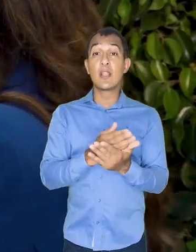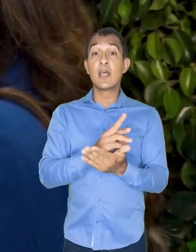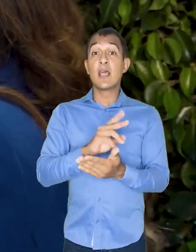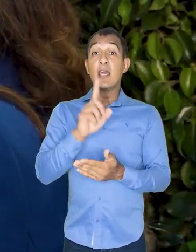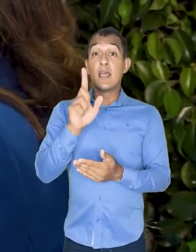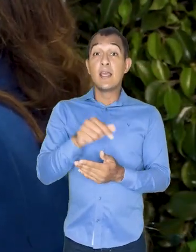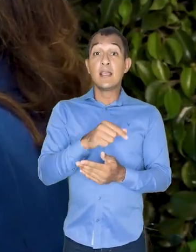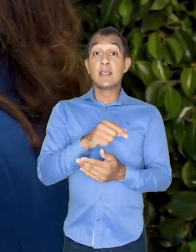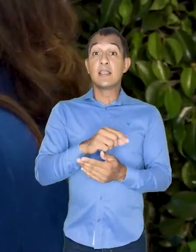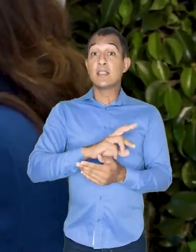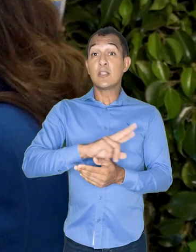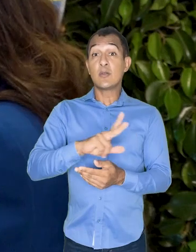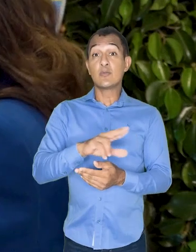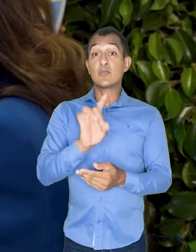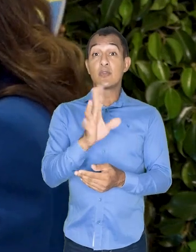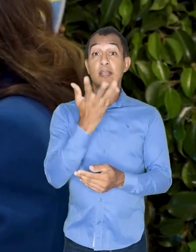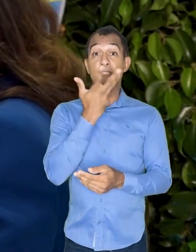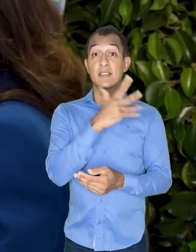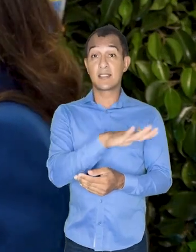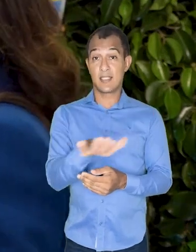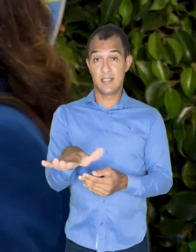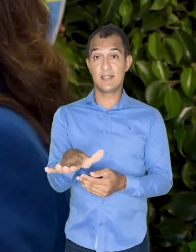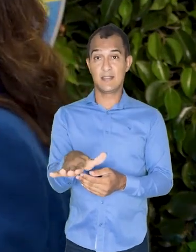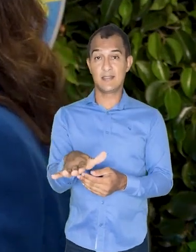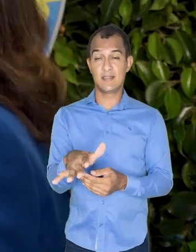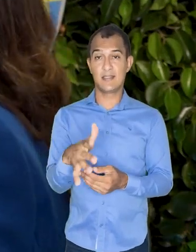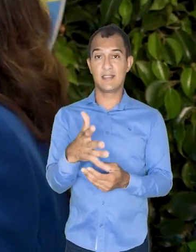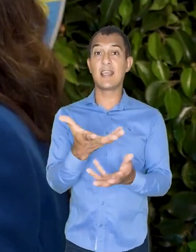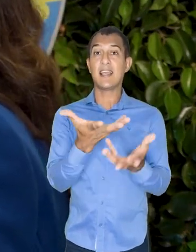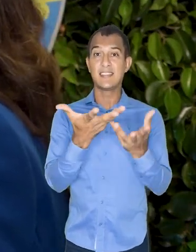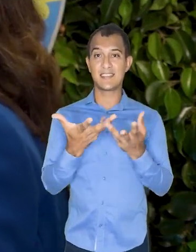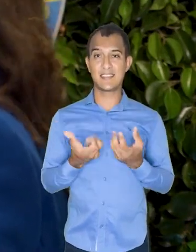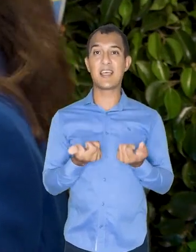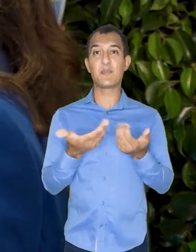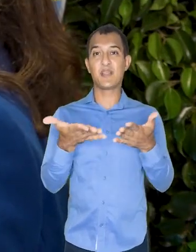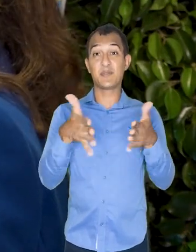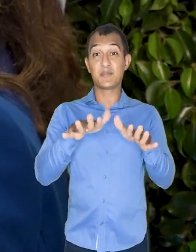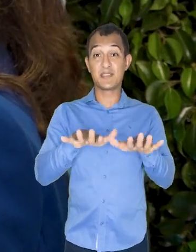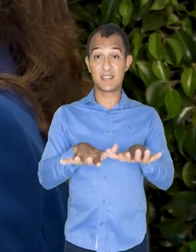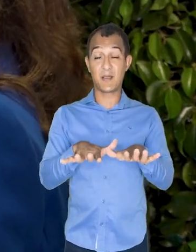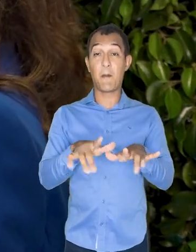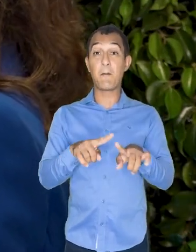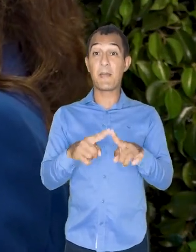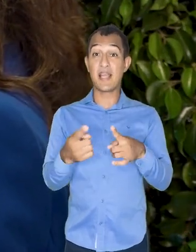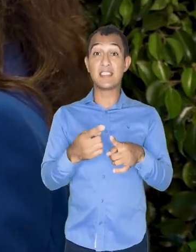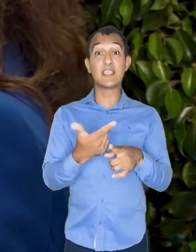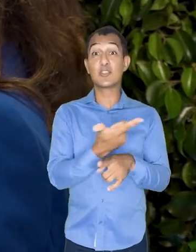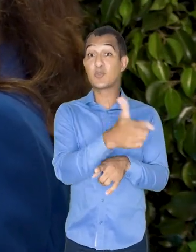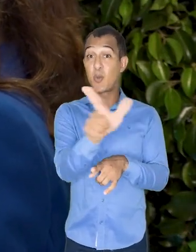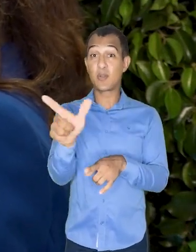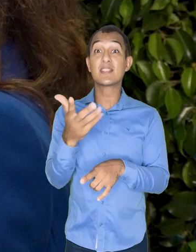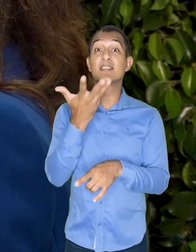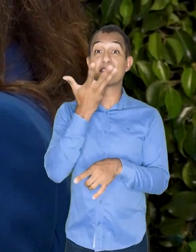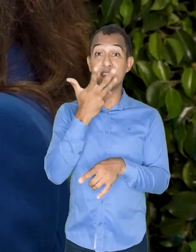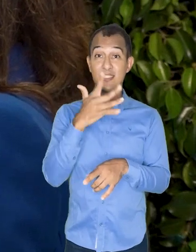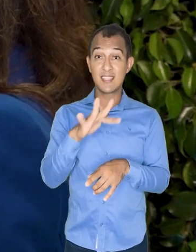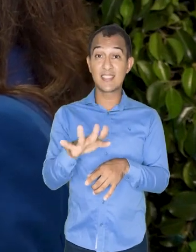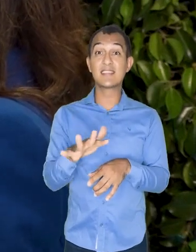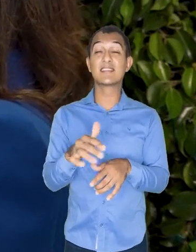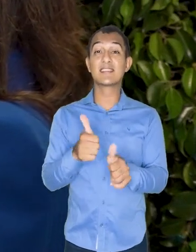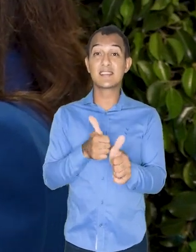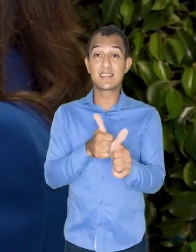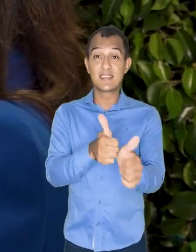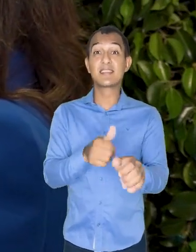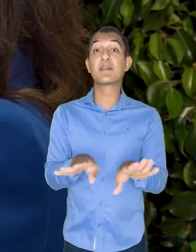é que não somente as crianças autistas se beneficiam de estar incluídas, as crianças típicas se